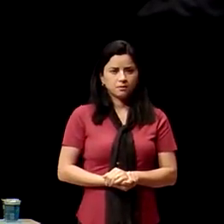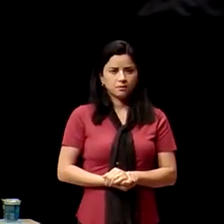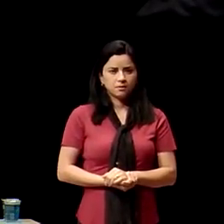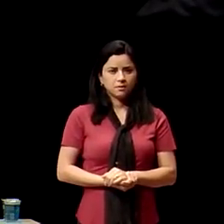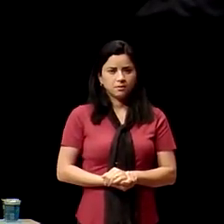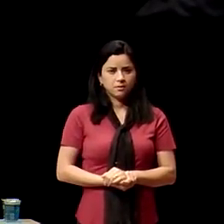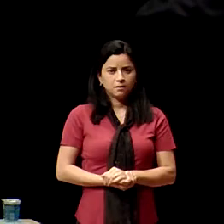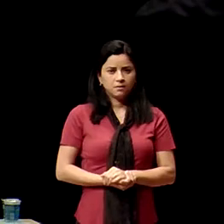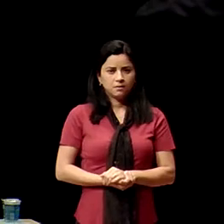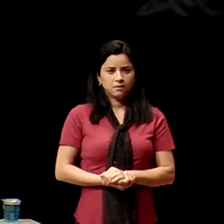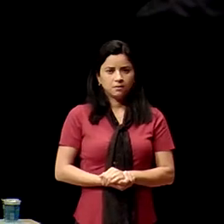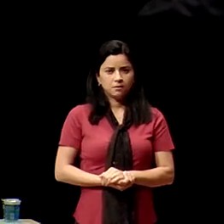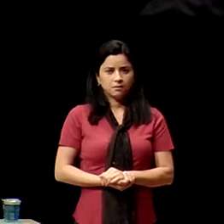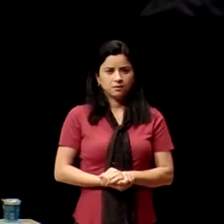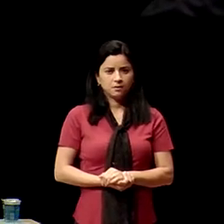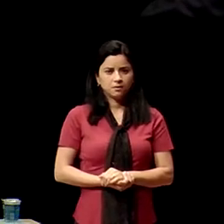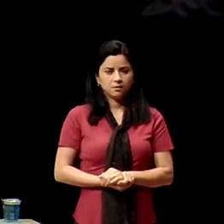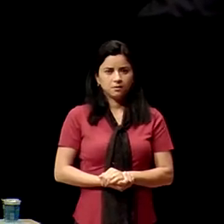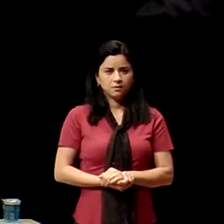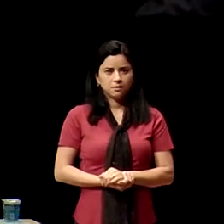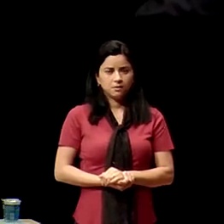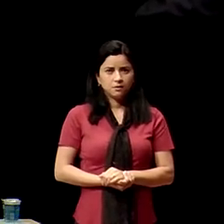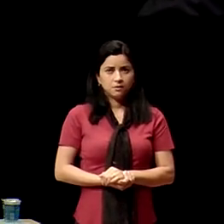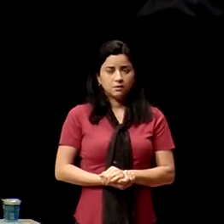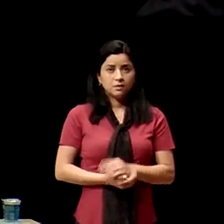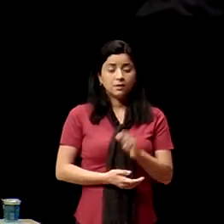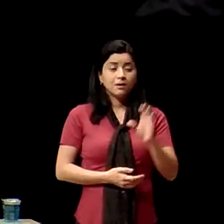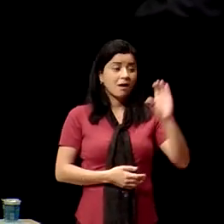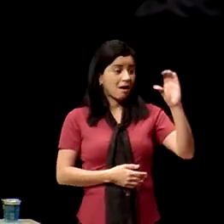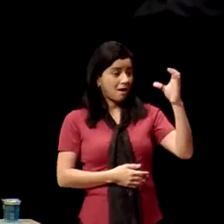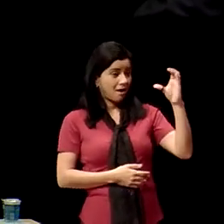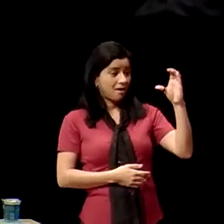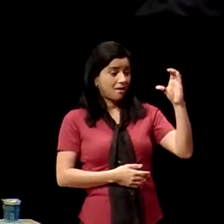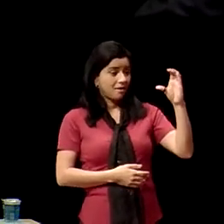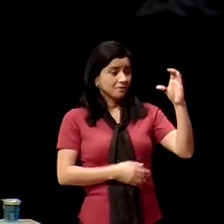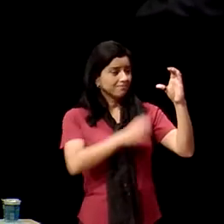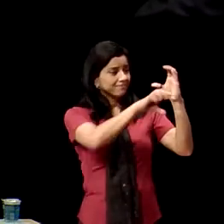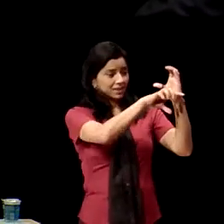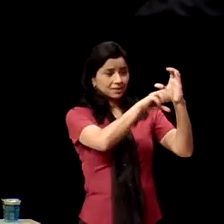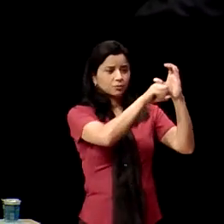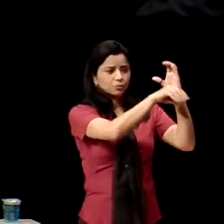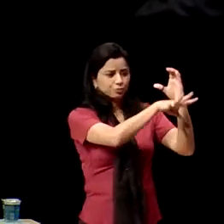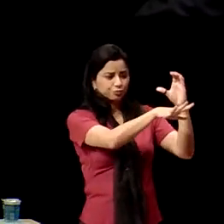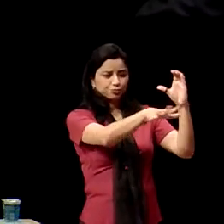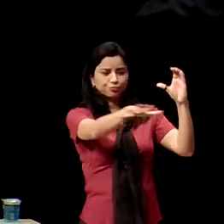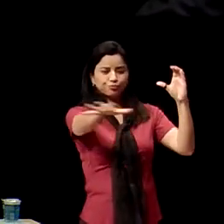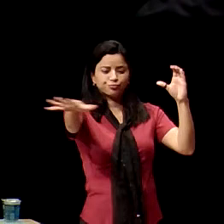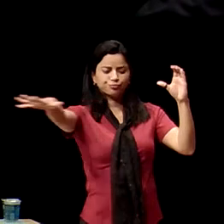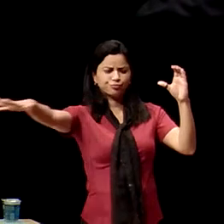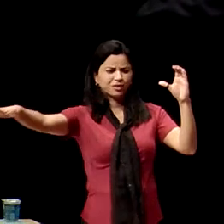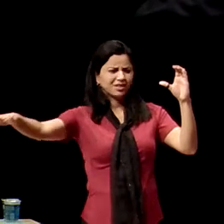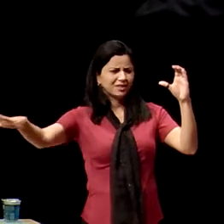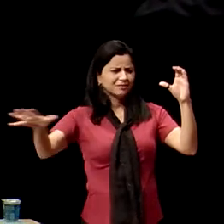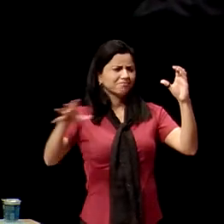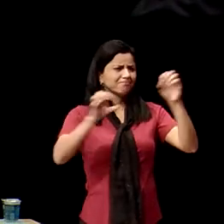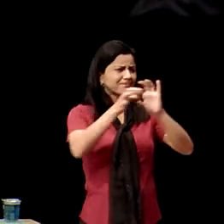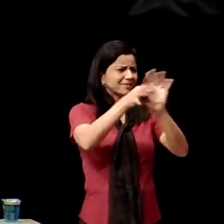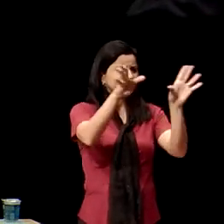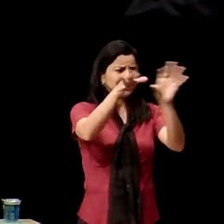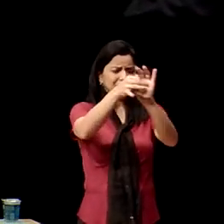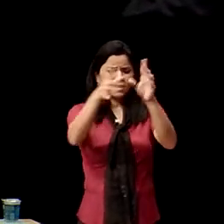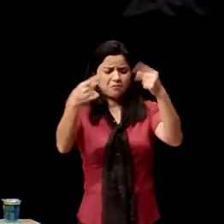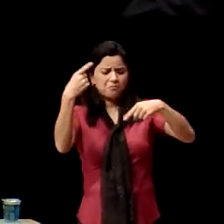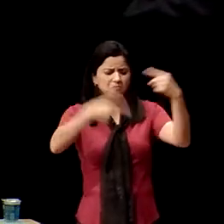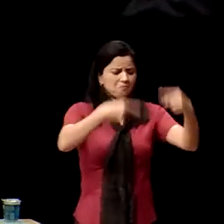theoretical confrontations and criticism. A ciência é um fórum aberto para confrontos, para críticas.